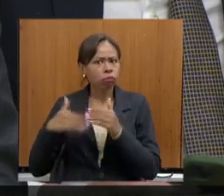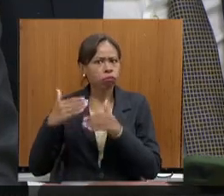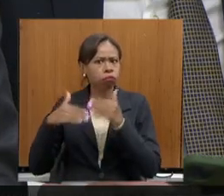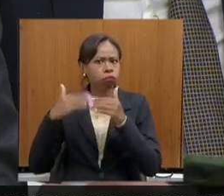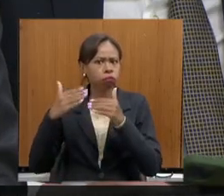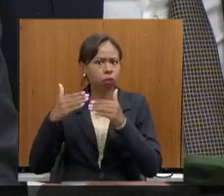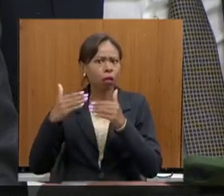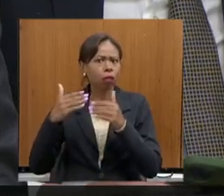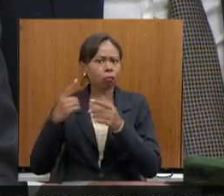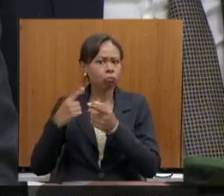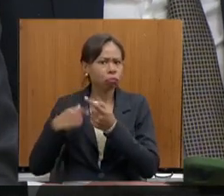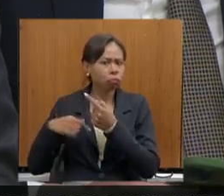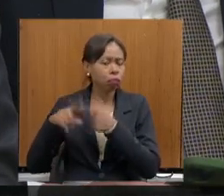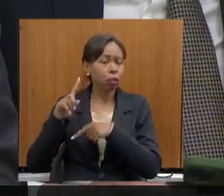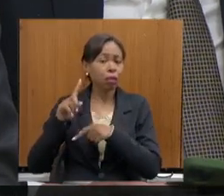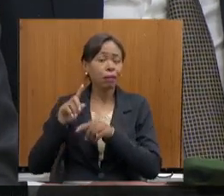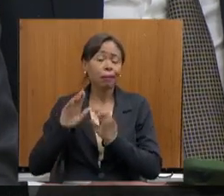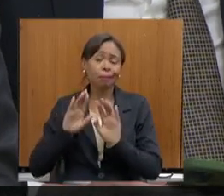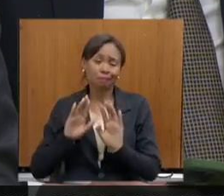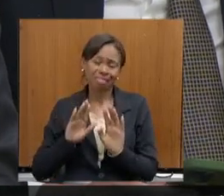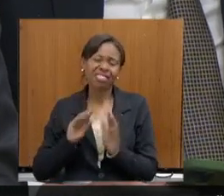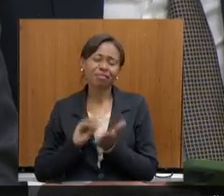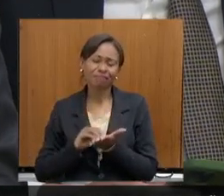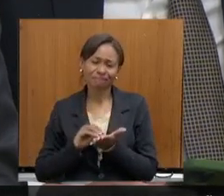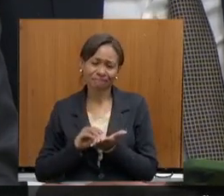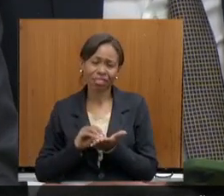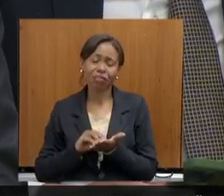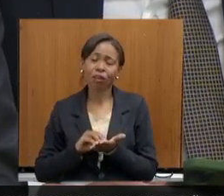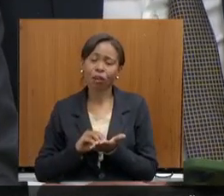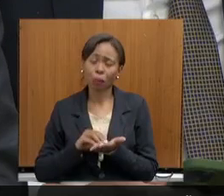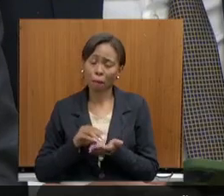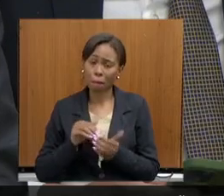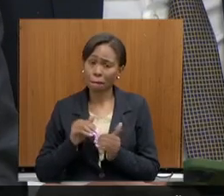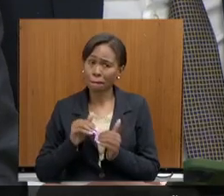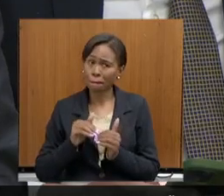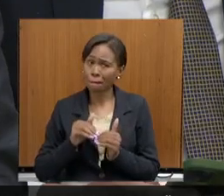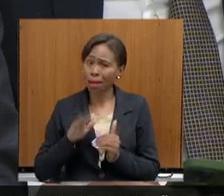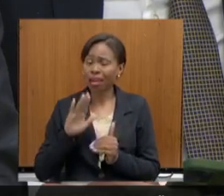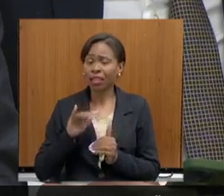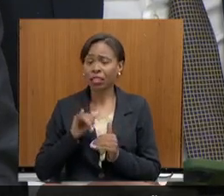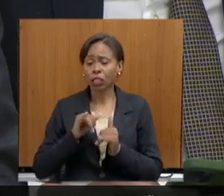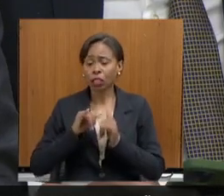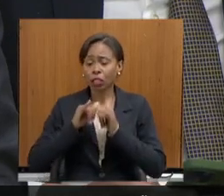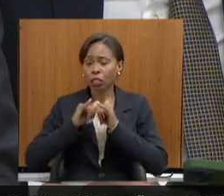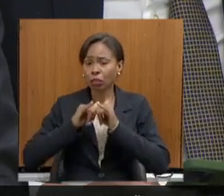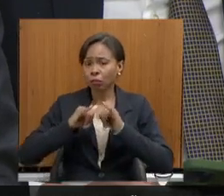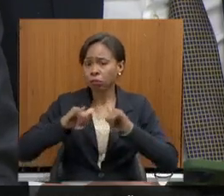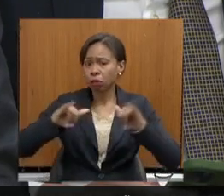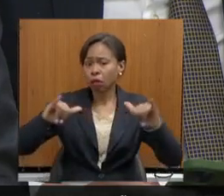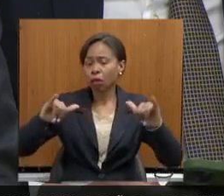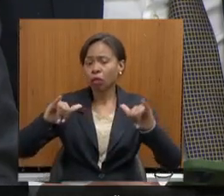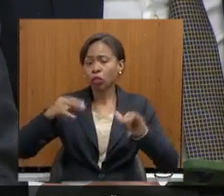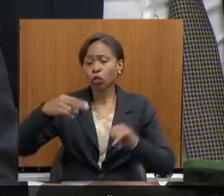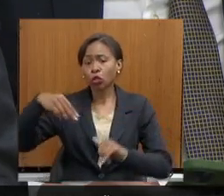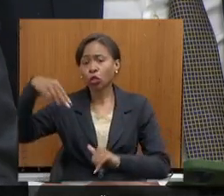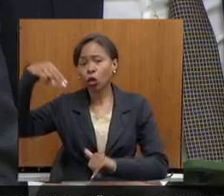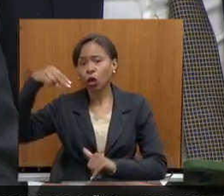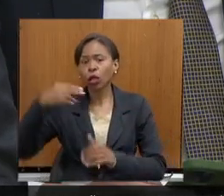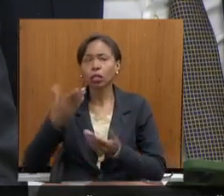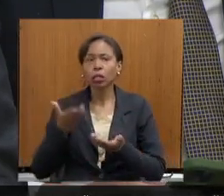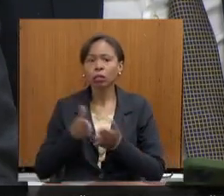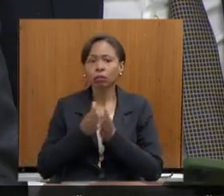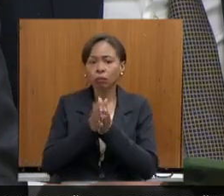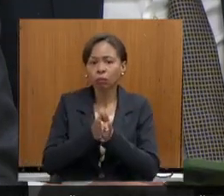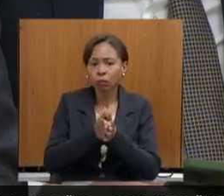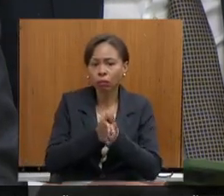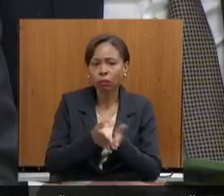há um vácuo muito grande né na distribuição no Norte no Jequitinhonha e no Noroeste bom